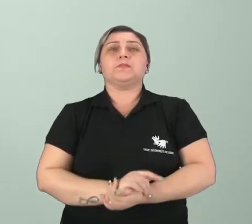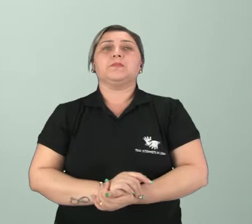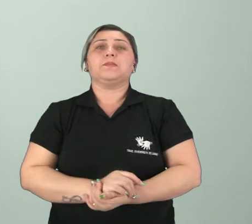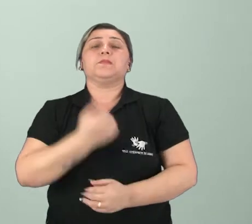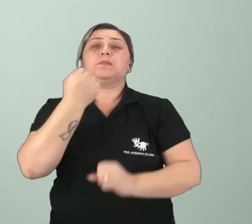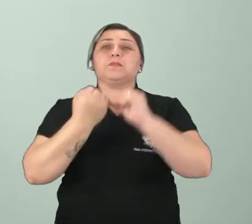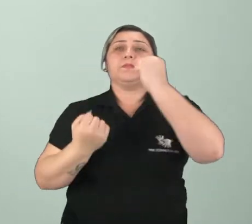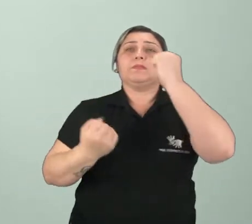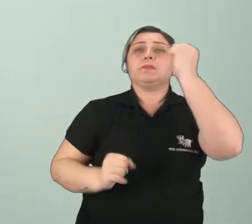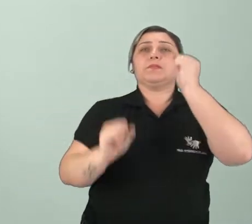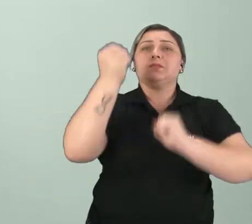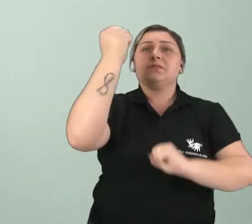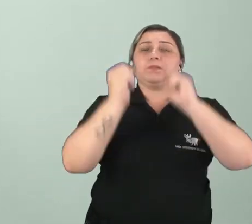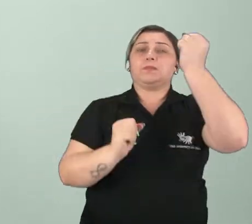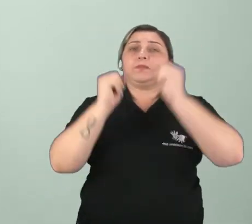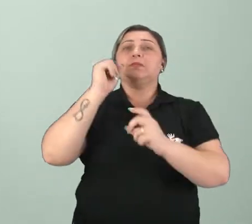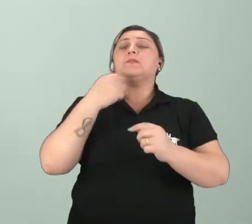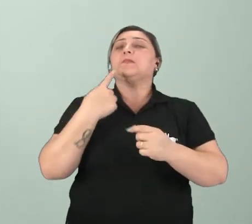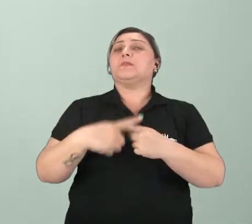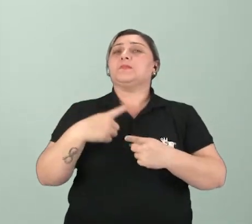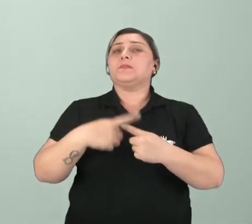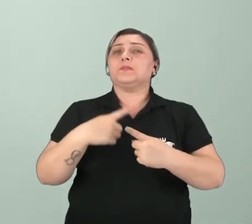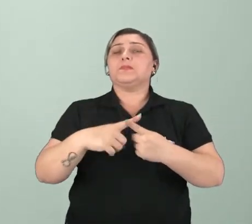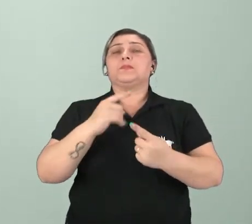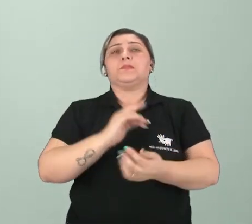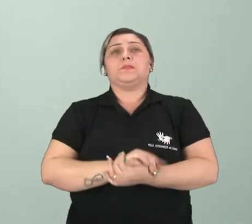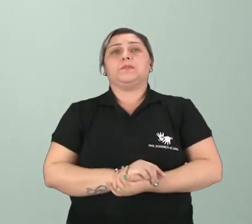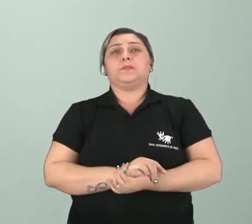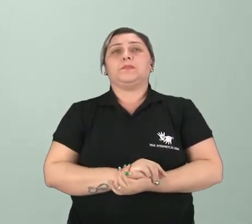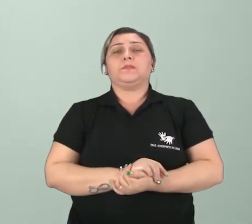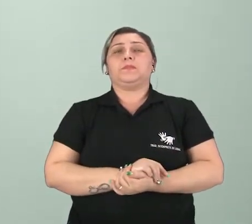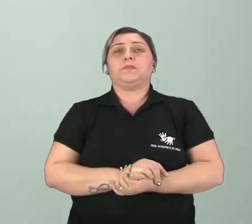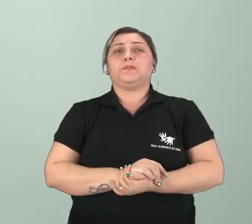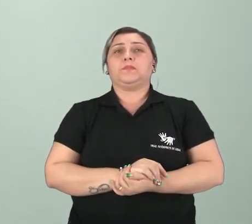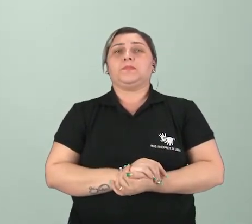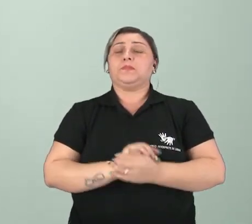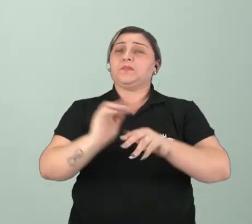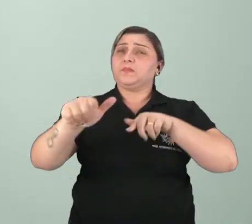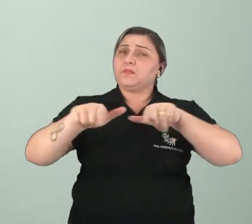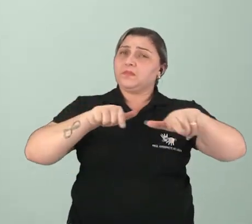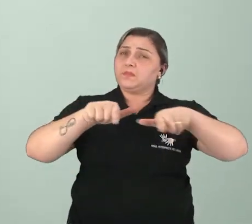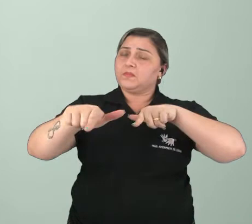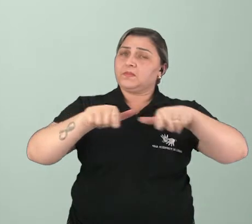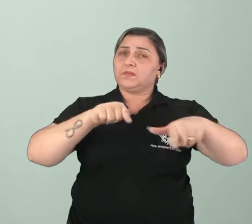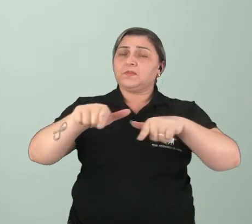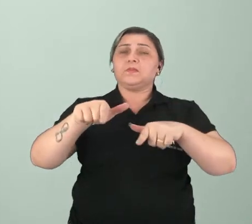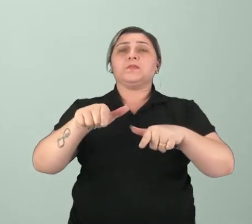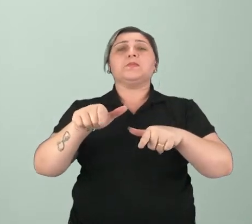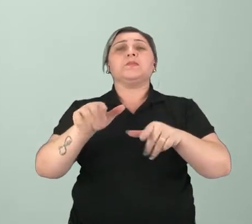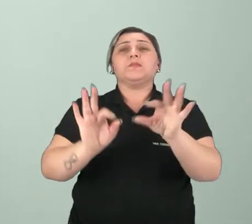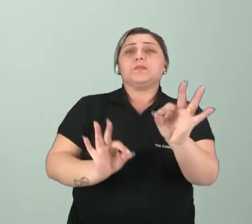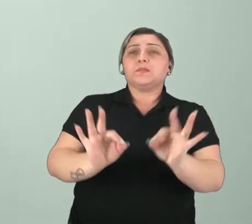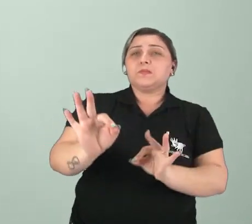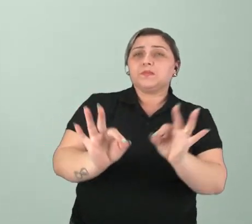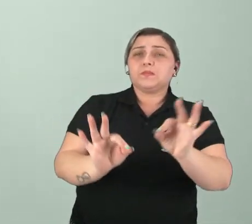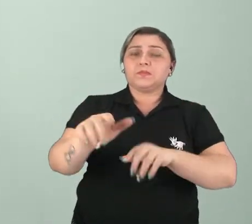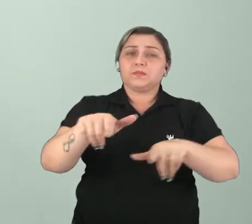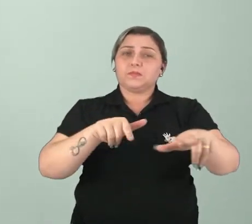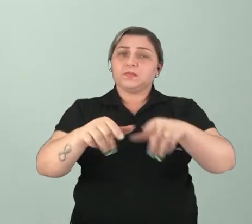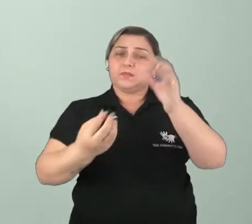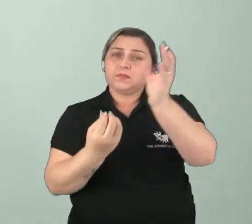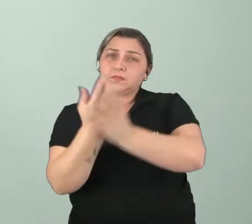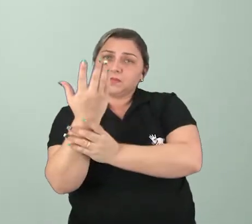da industrialização. Isso porque os processos trabalhistas, as formas de organização do trabalho